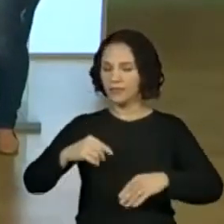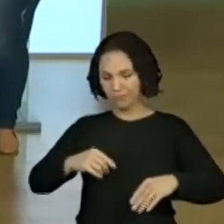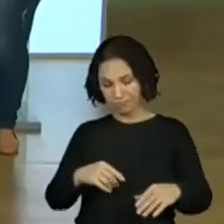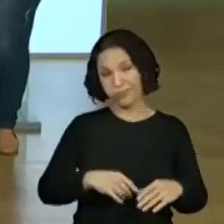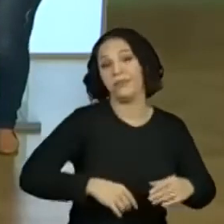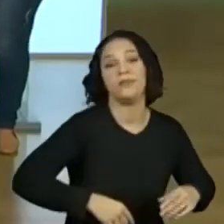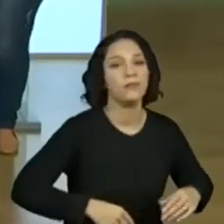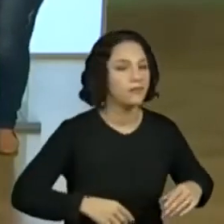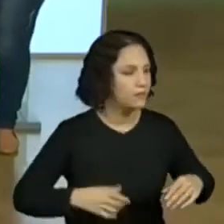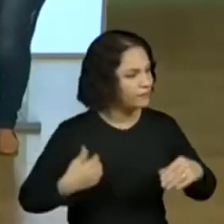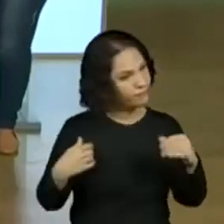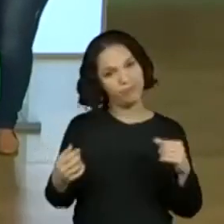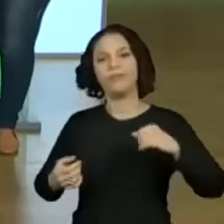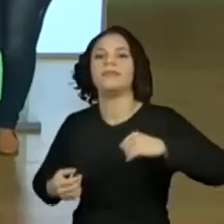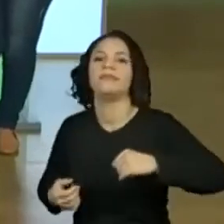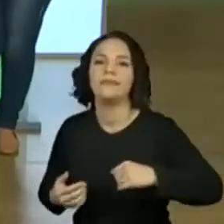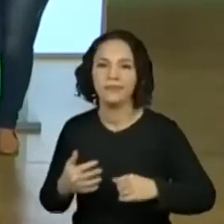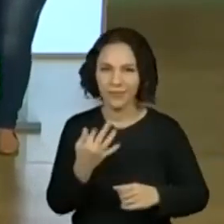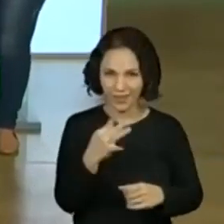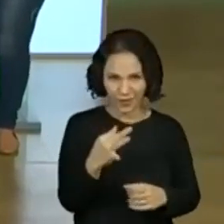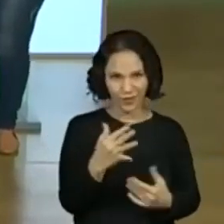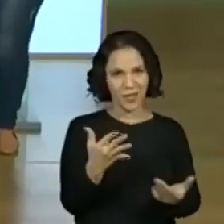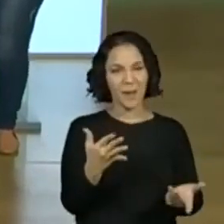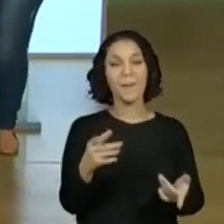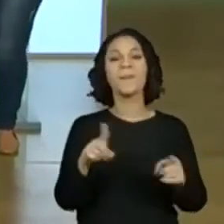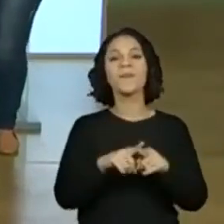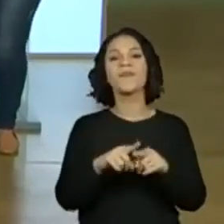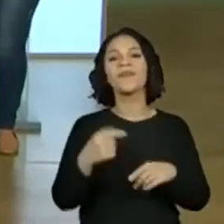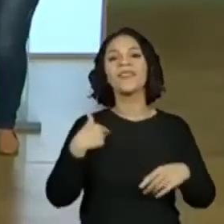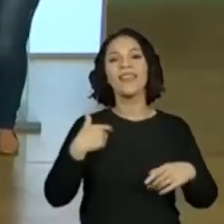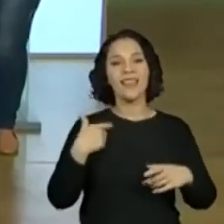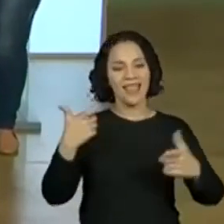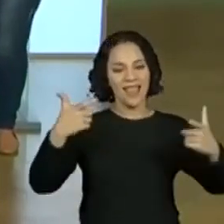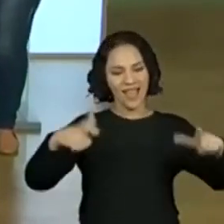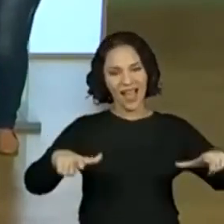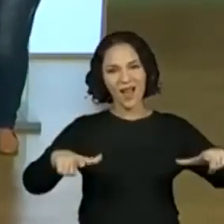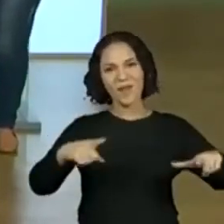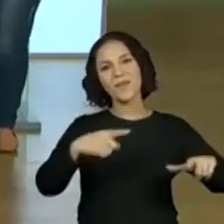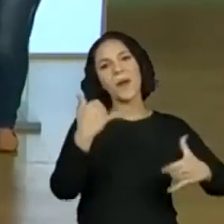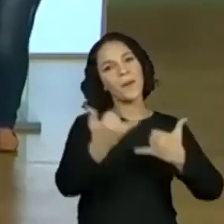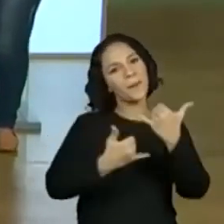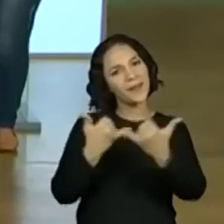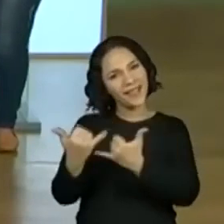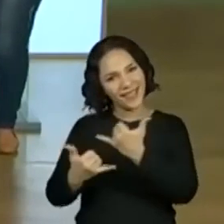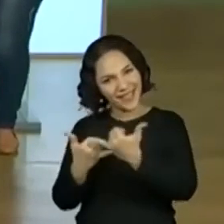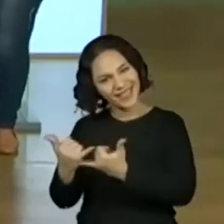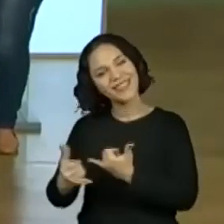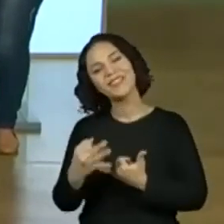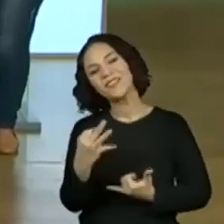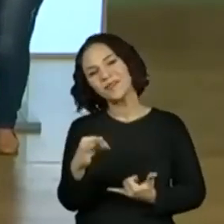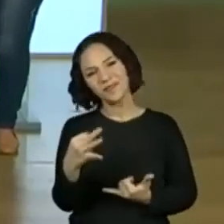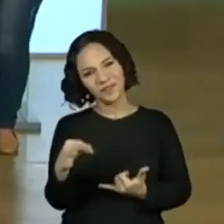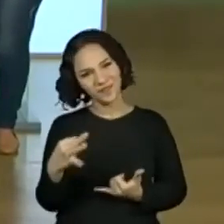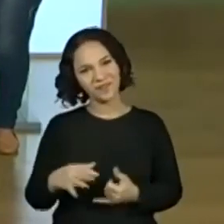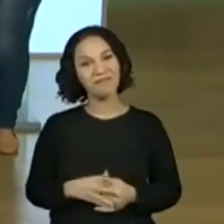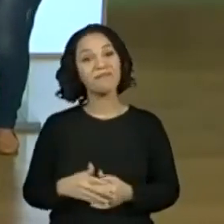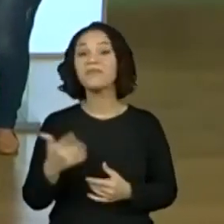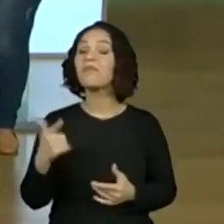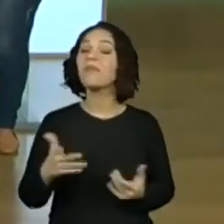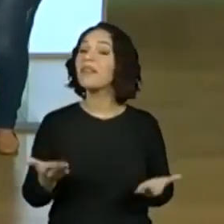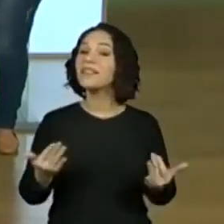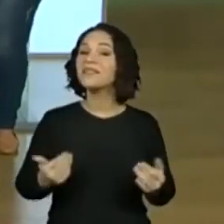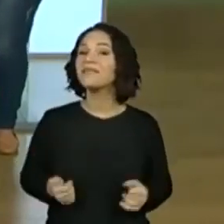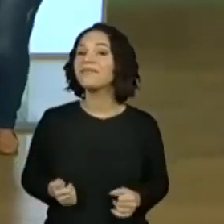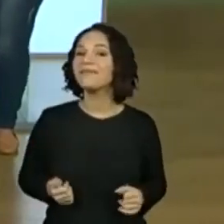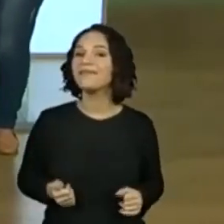que eles mais fazem é um trombando com o outro. Brincar no pátio. Brincar no pátio, ótimo. Na quadra. Brincar na quadra. E agora,